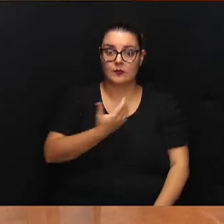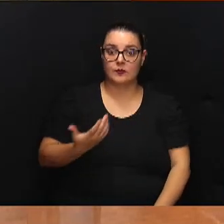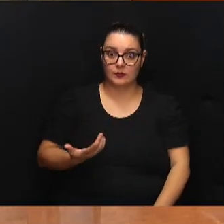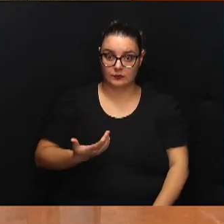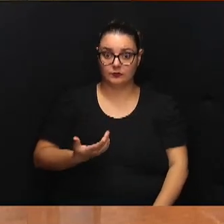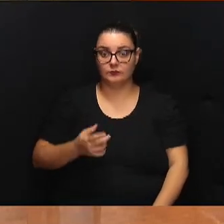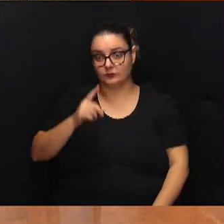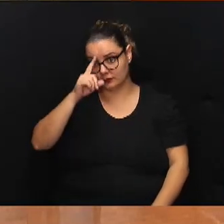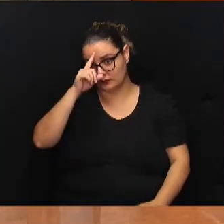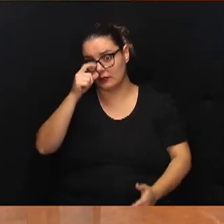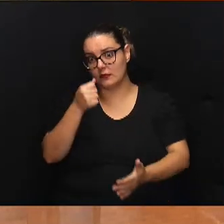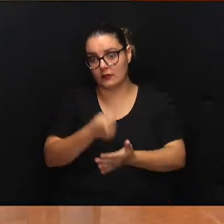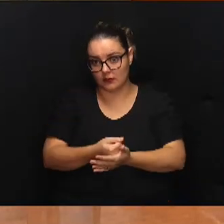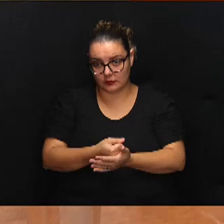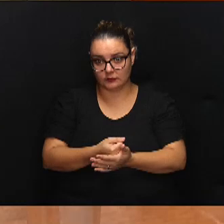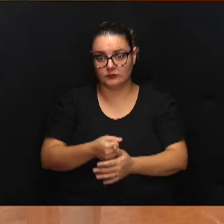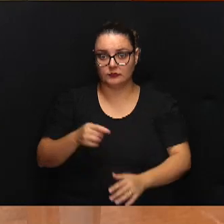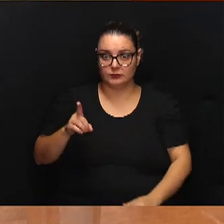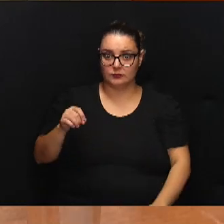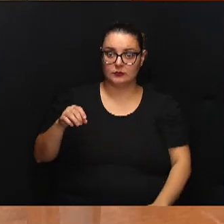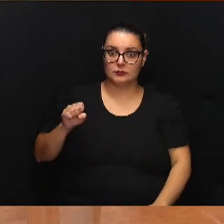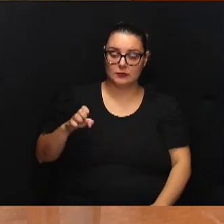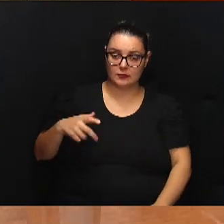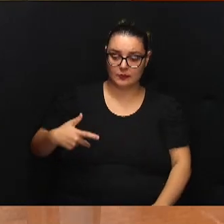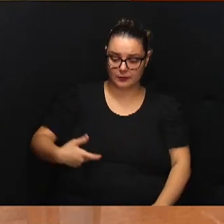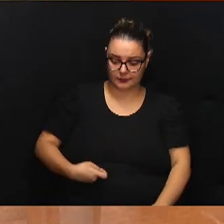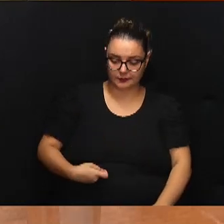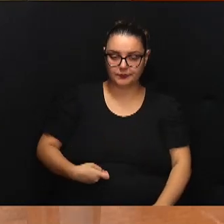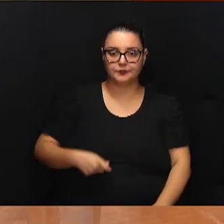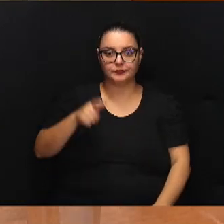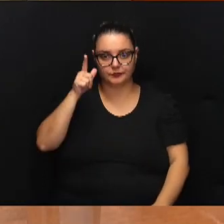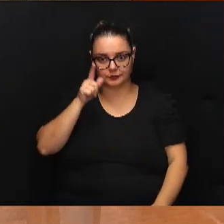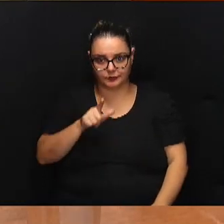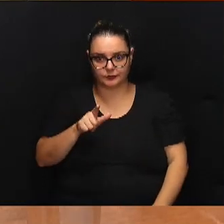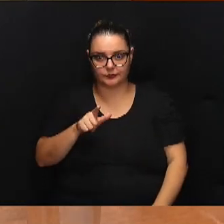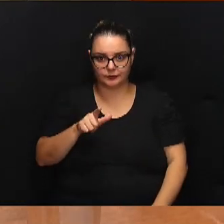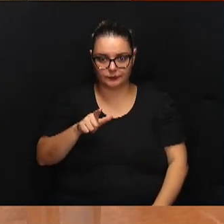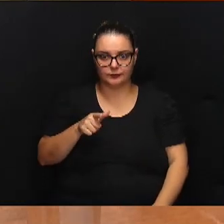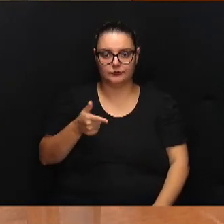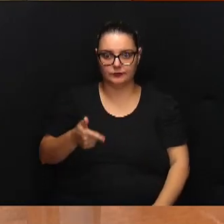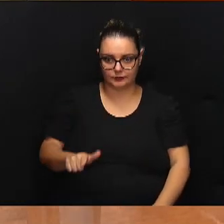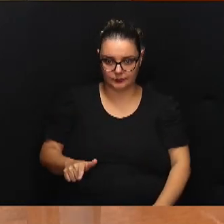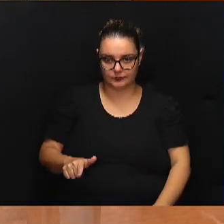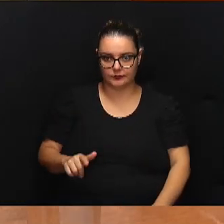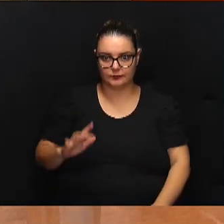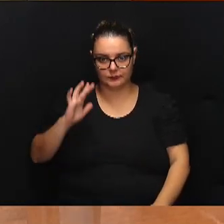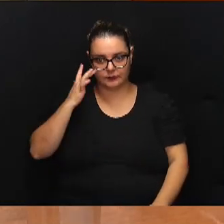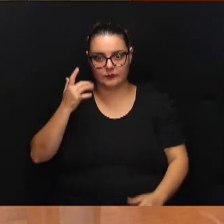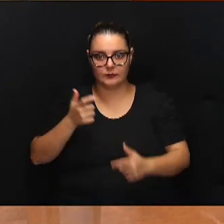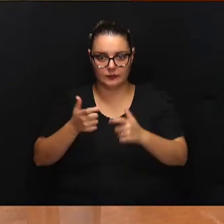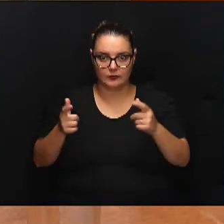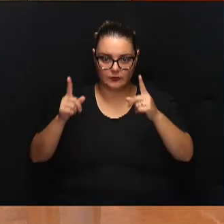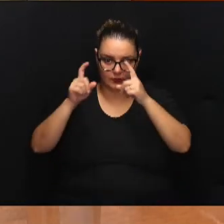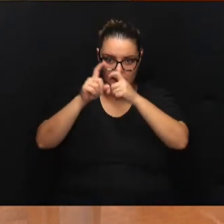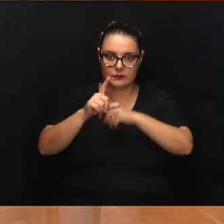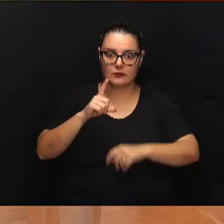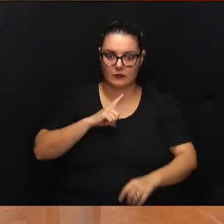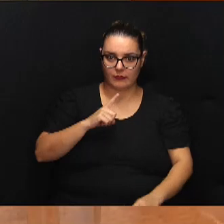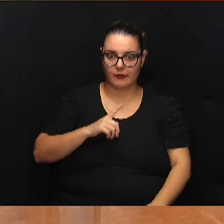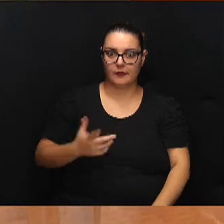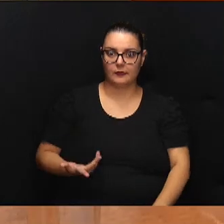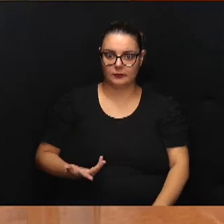as decisões de dose de insulina para conseguir manter. E eu acho que a maior dificuldade que nós temos é